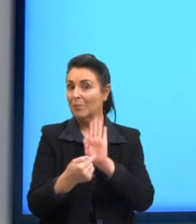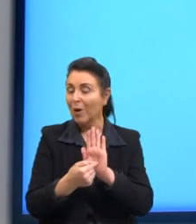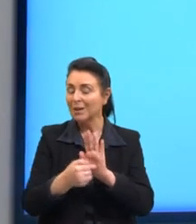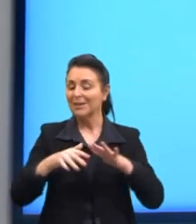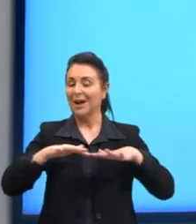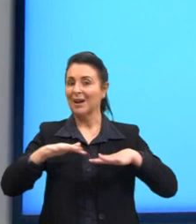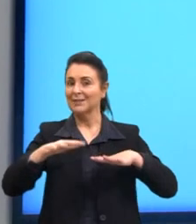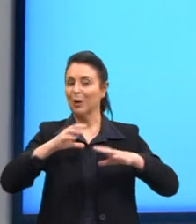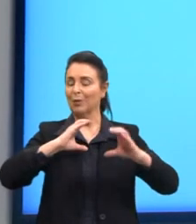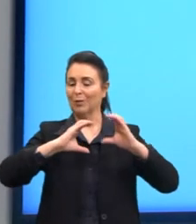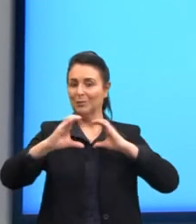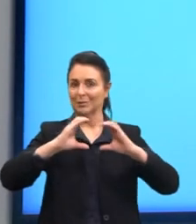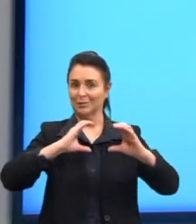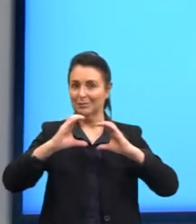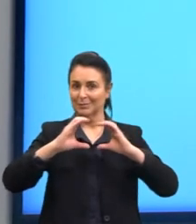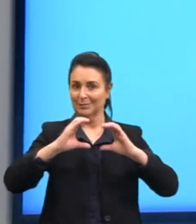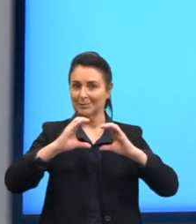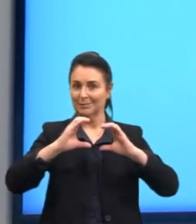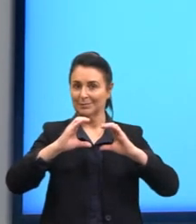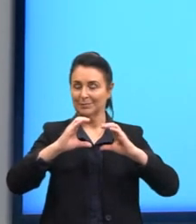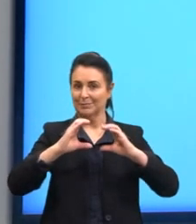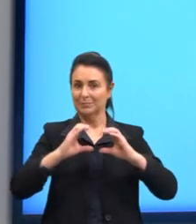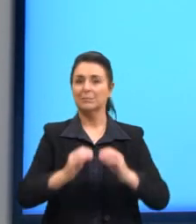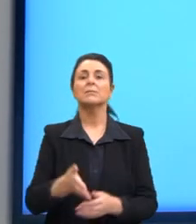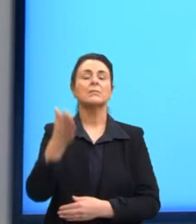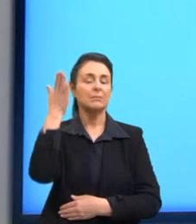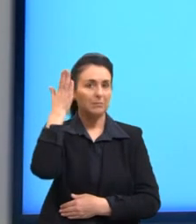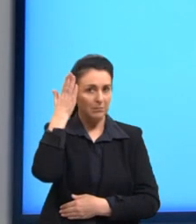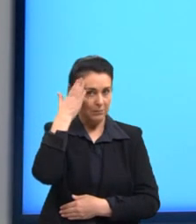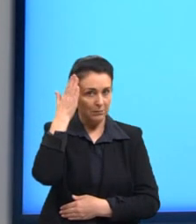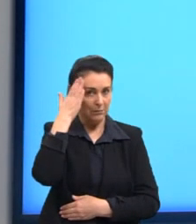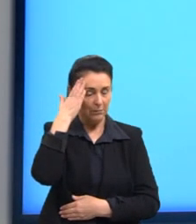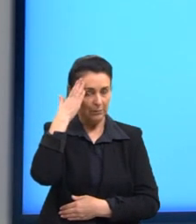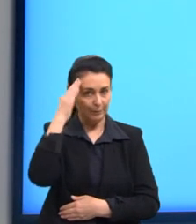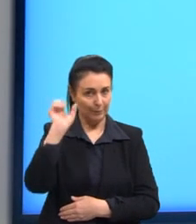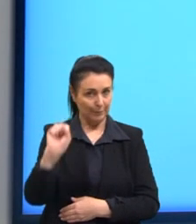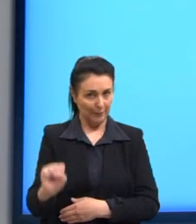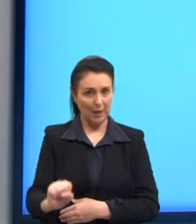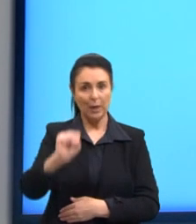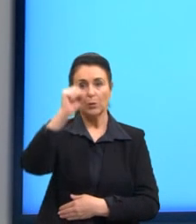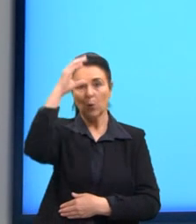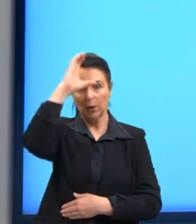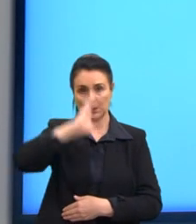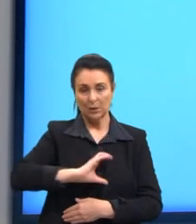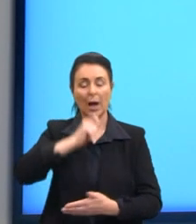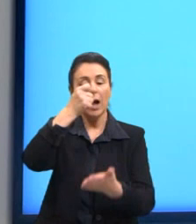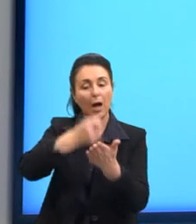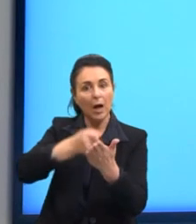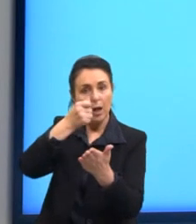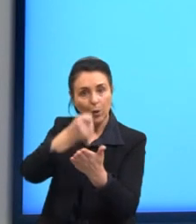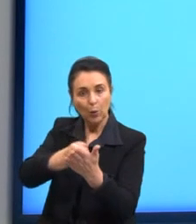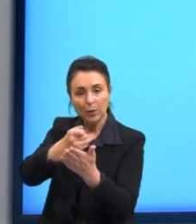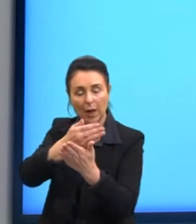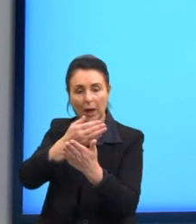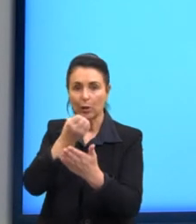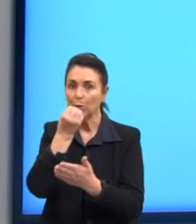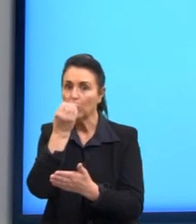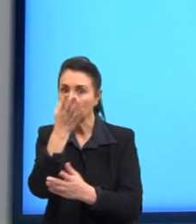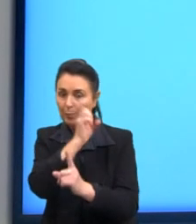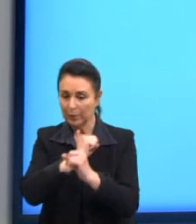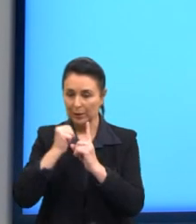E aí tô sabendo que a cidadania consiste na luta pelo bem-estar social